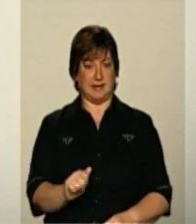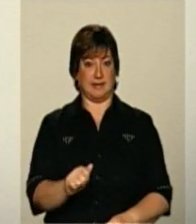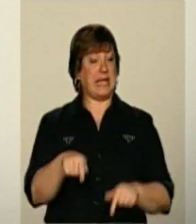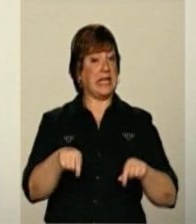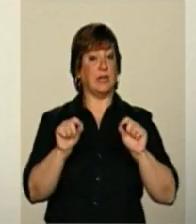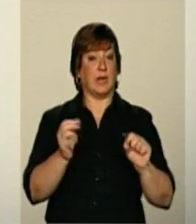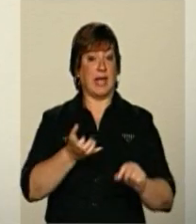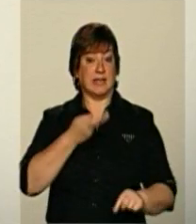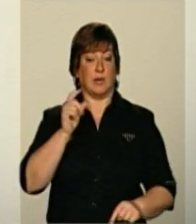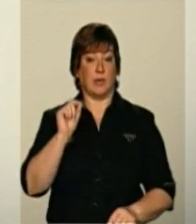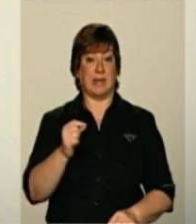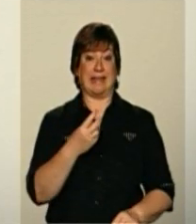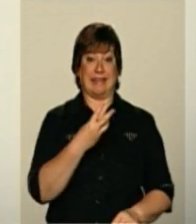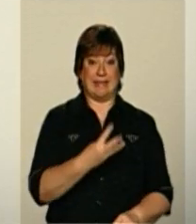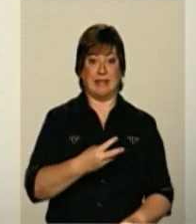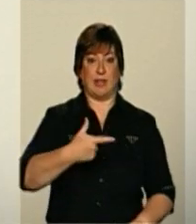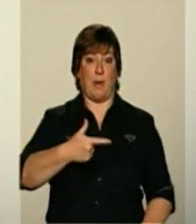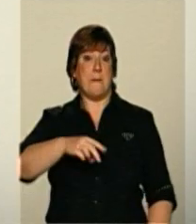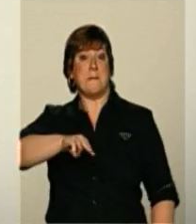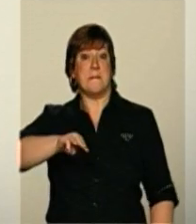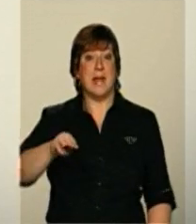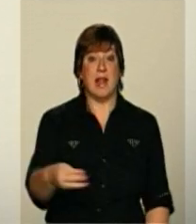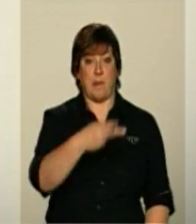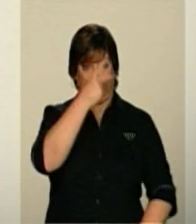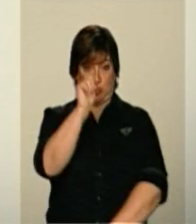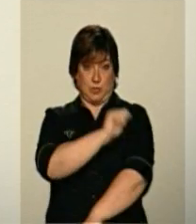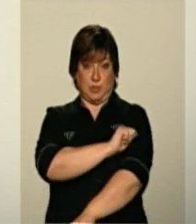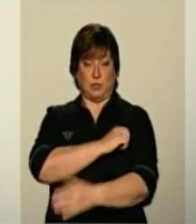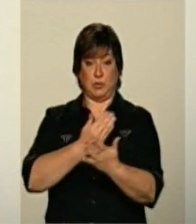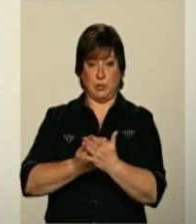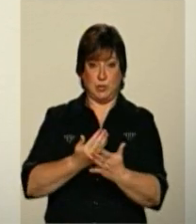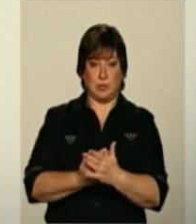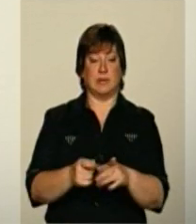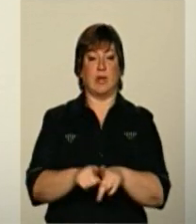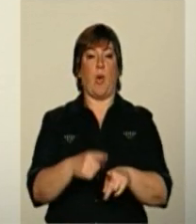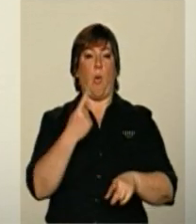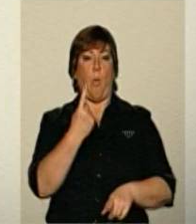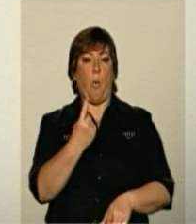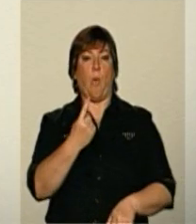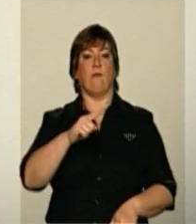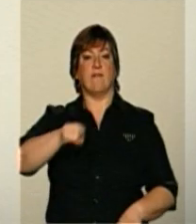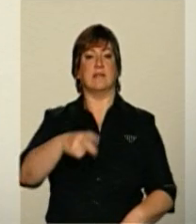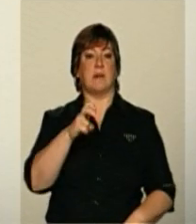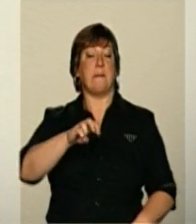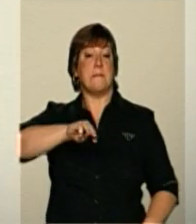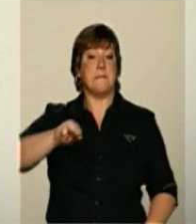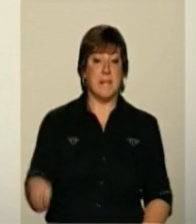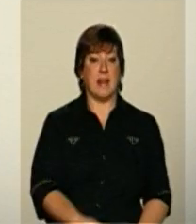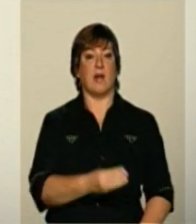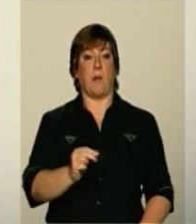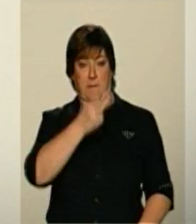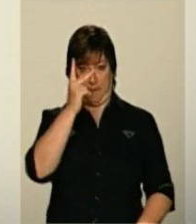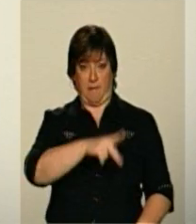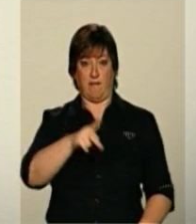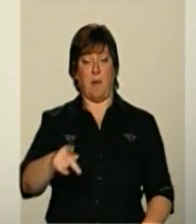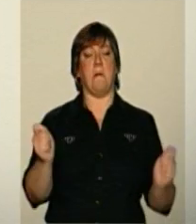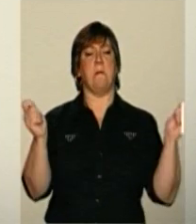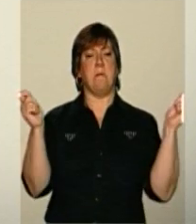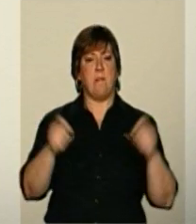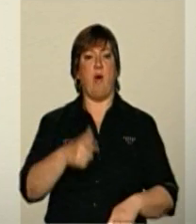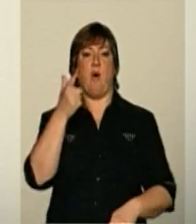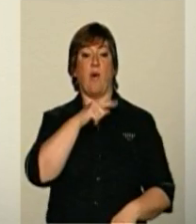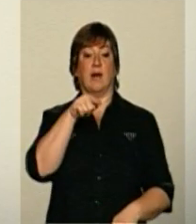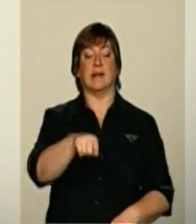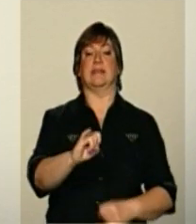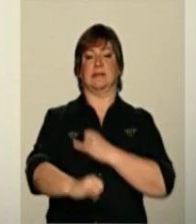significa que 32 milhões de estudantes e 1 milhão e meio de professores podem buscar na rede